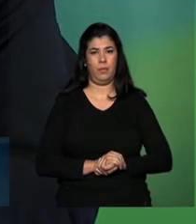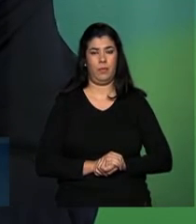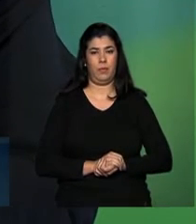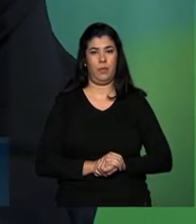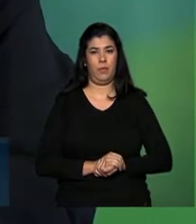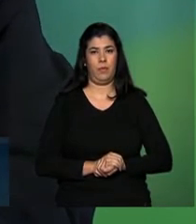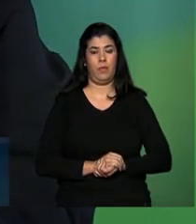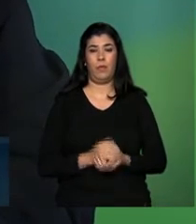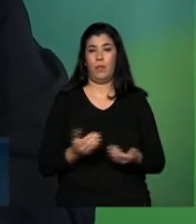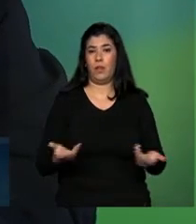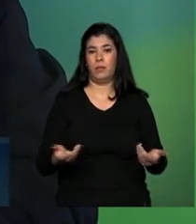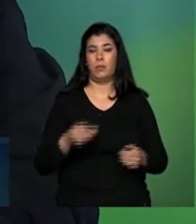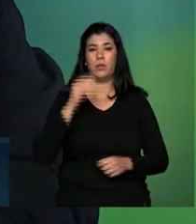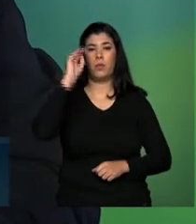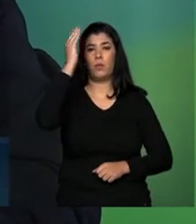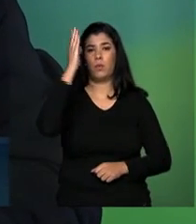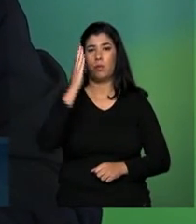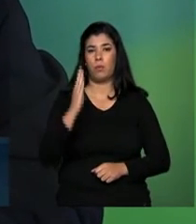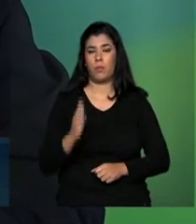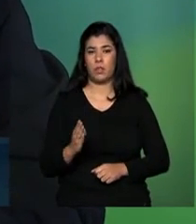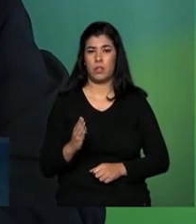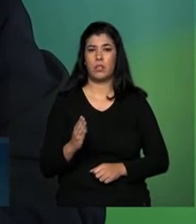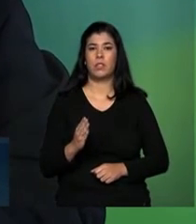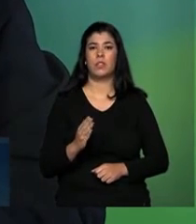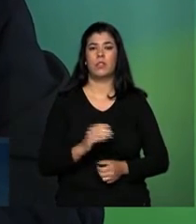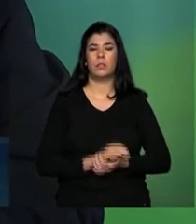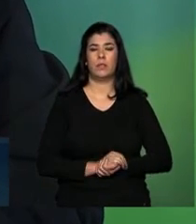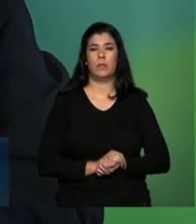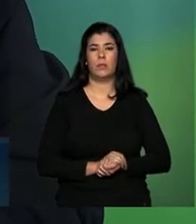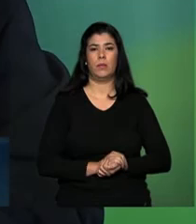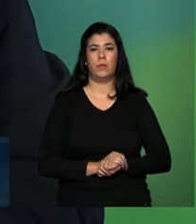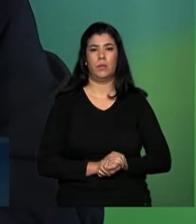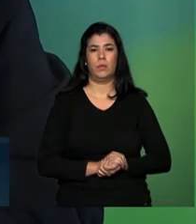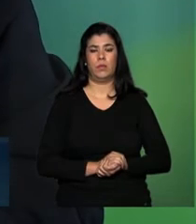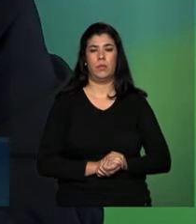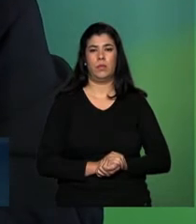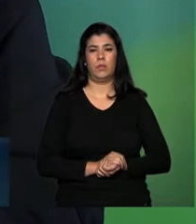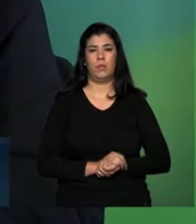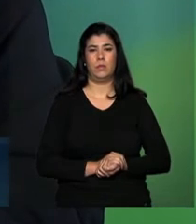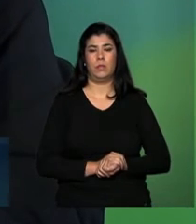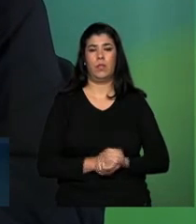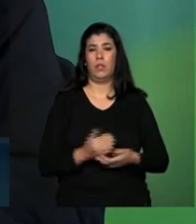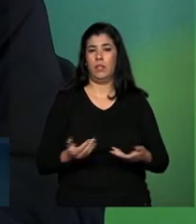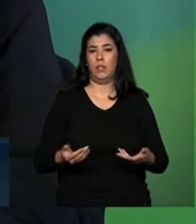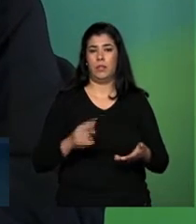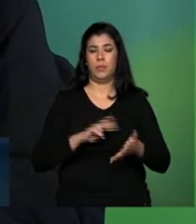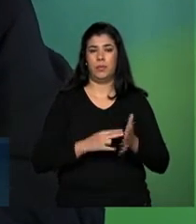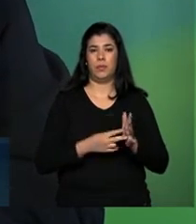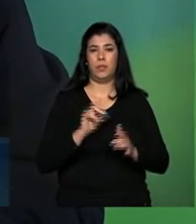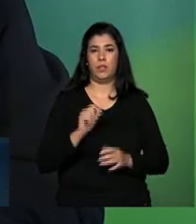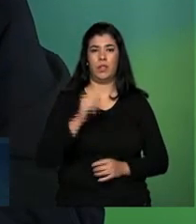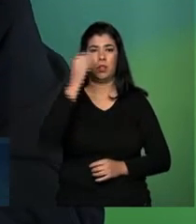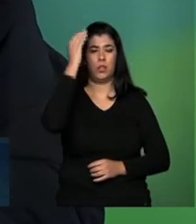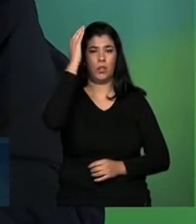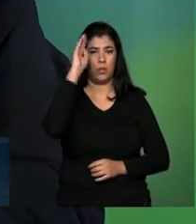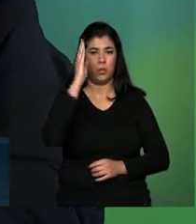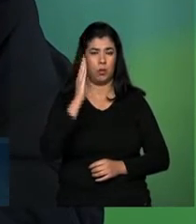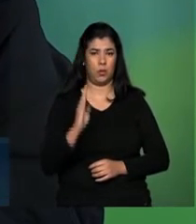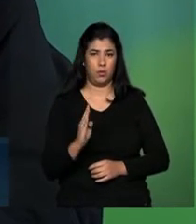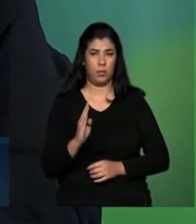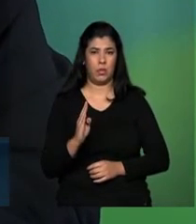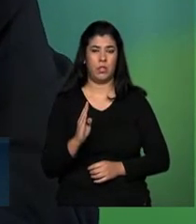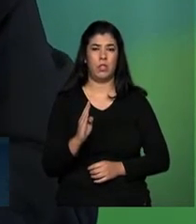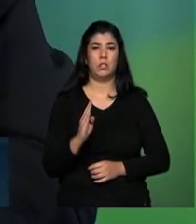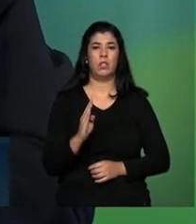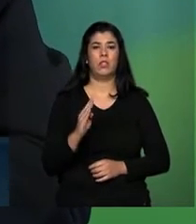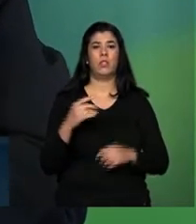Olha, é que o Brasil tem que estar em todo. Eu diria o seguinte, é um mercado para o Brasil. Eu acho que o